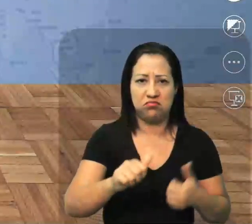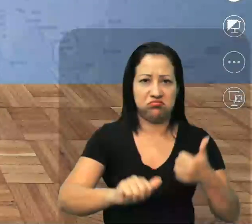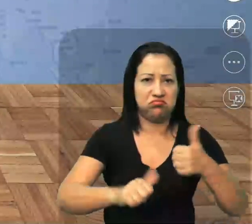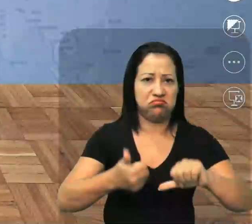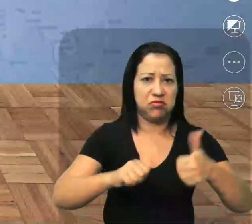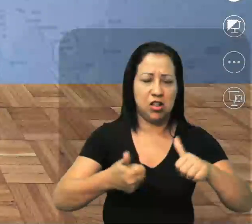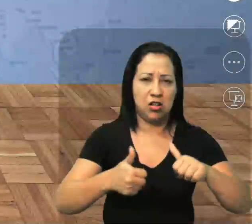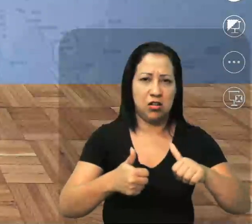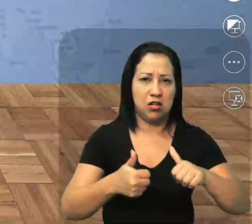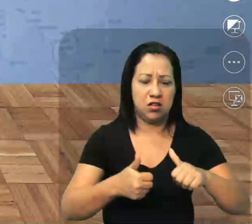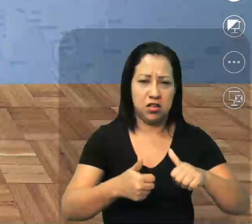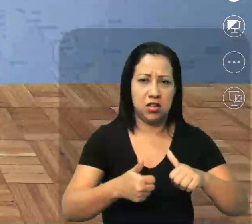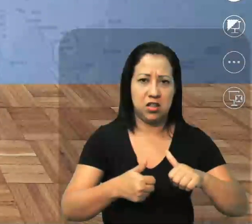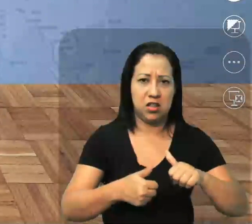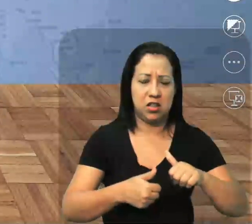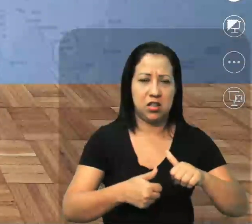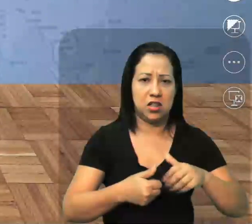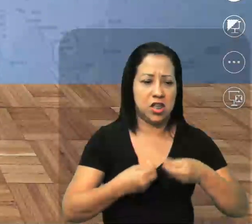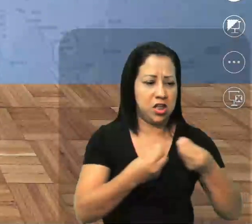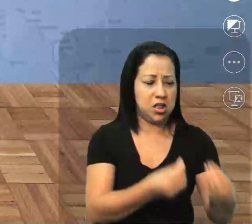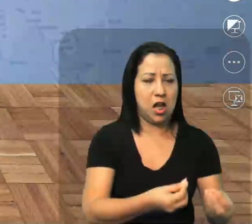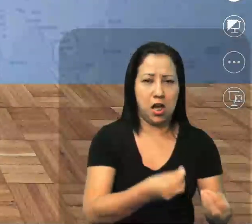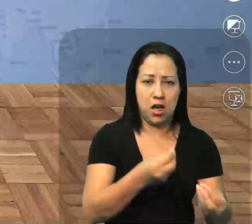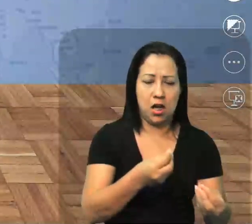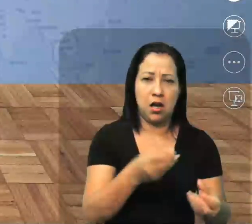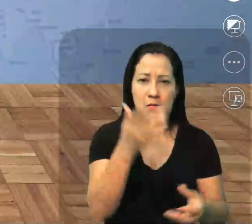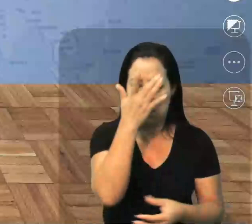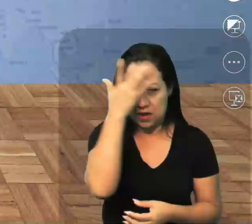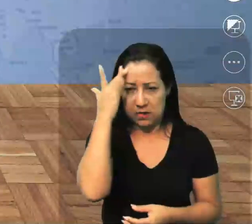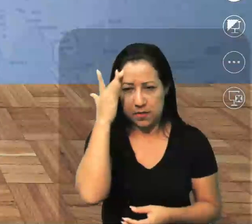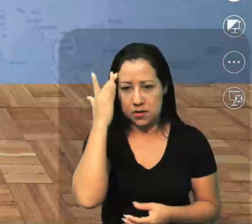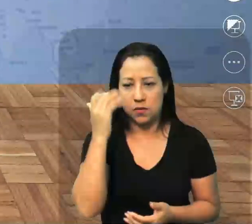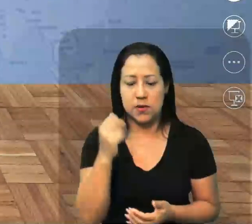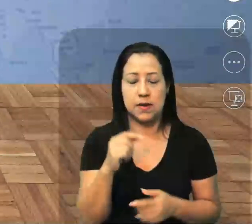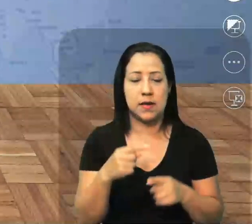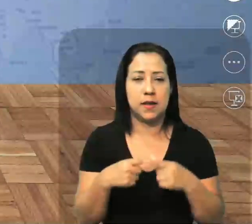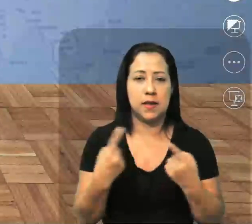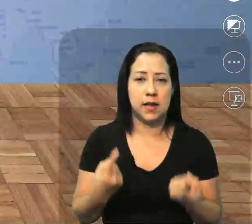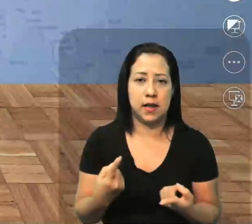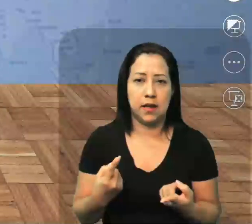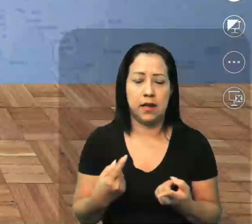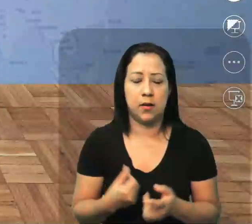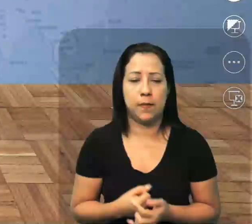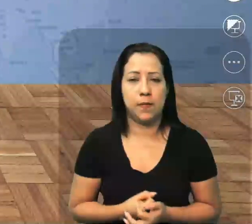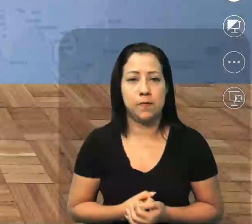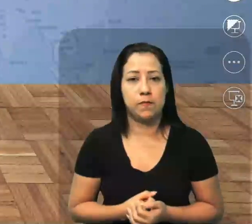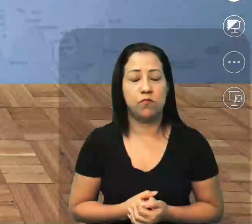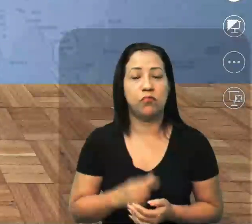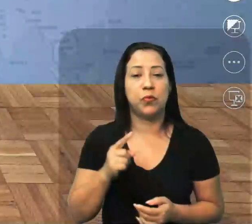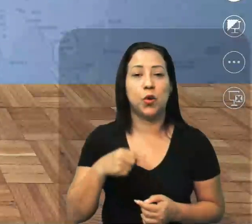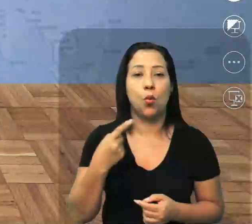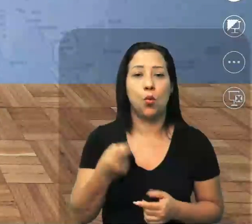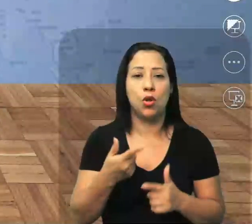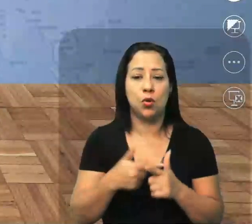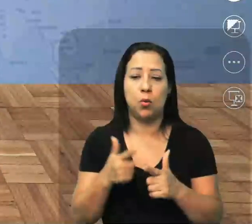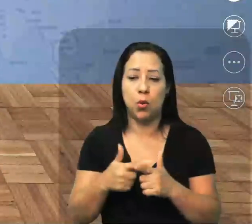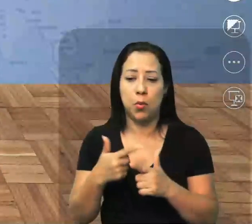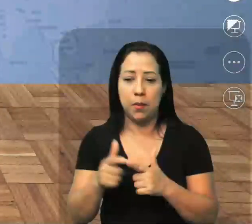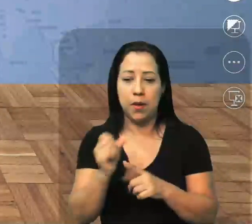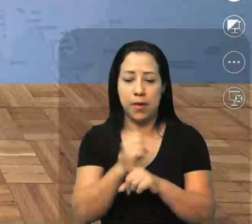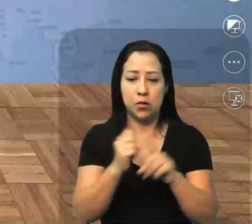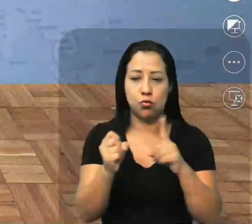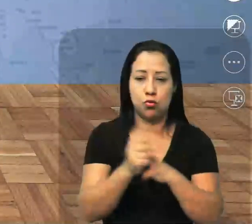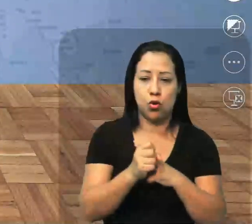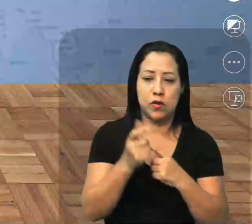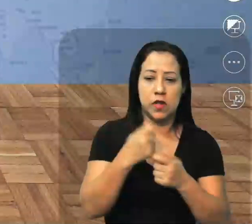melhor educação, você vai resolver mais isso aí. E, claro, um outro problema